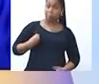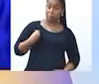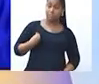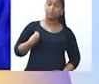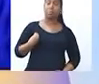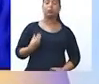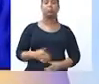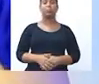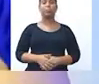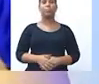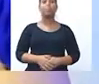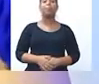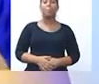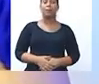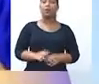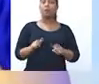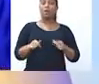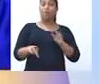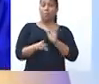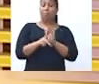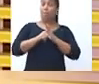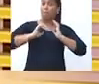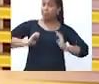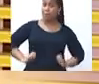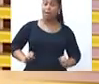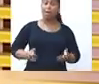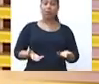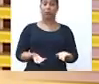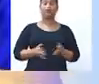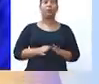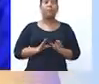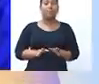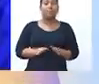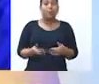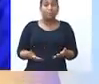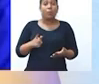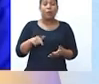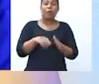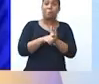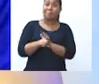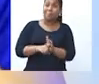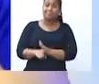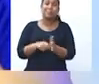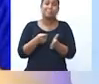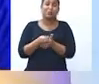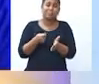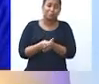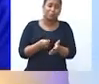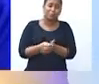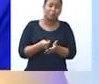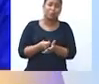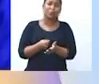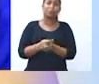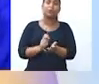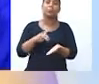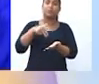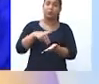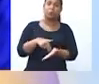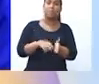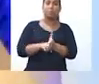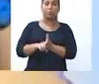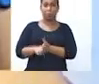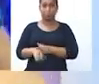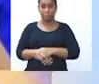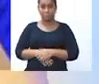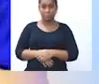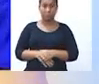histórica e tal. Chega a ser uma questão ética muito grande. Então, é uma ciência que lutou muito para se colocar como ciência.